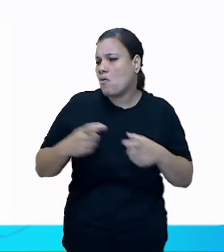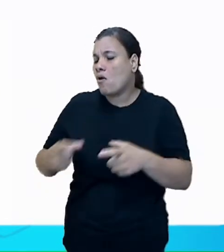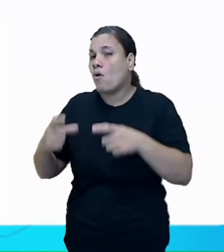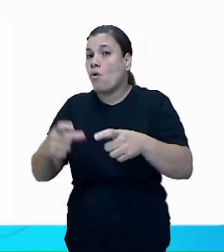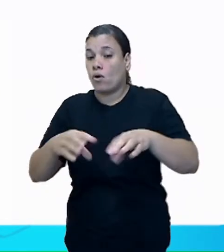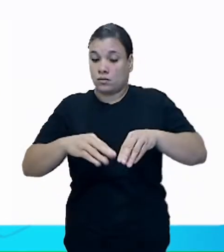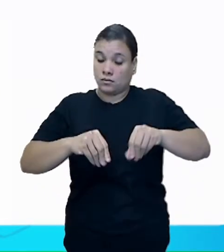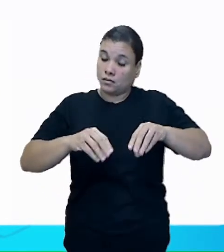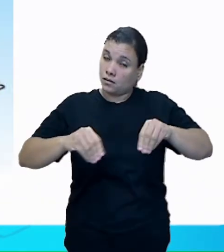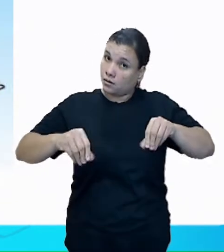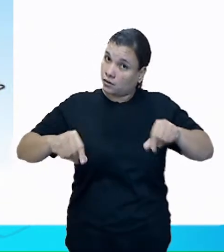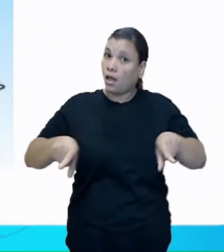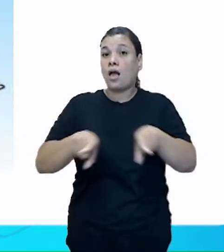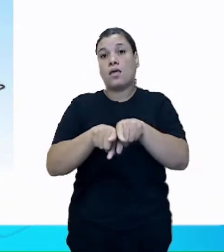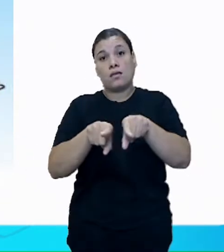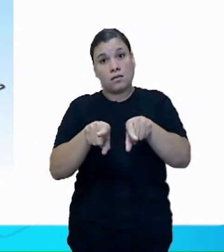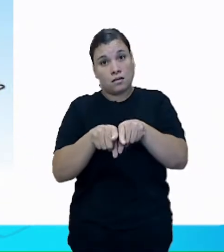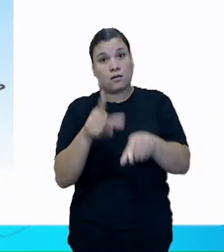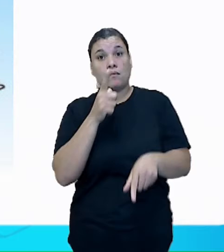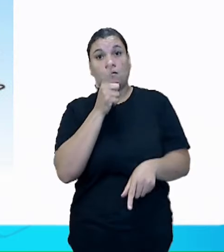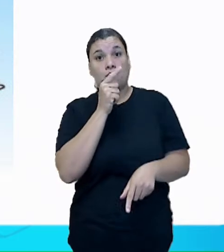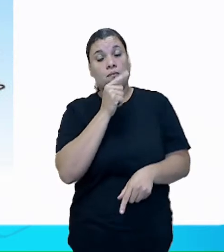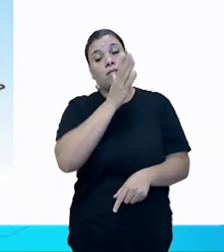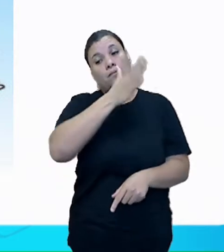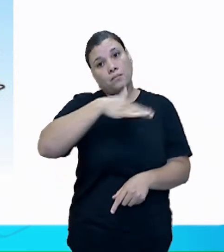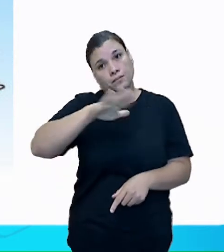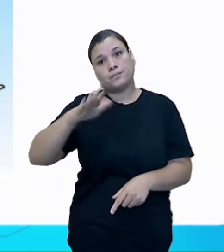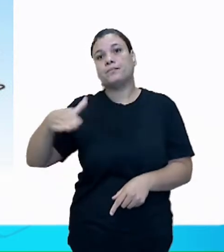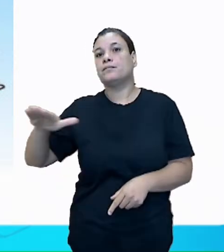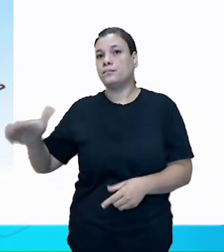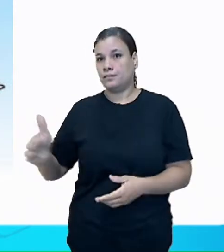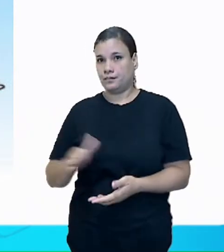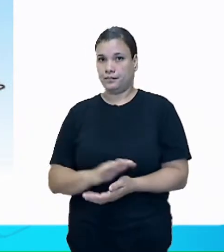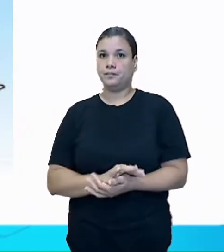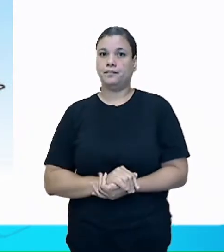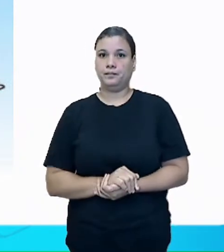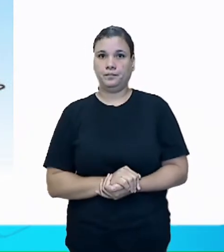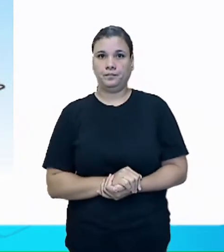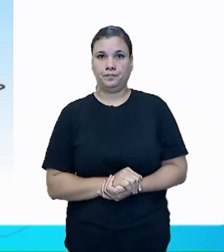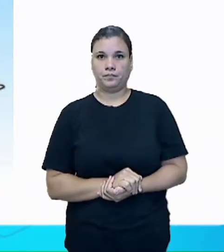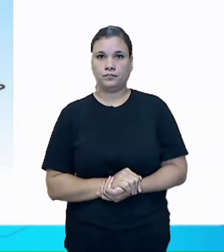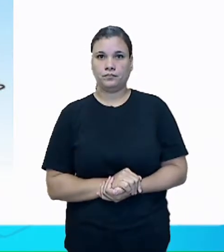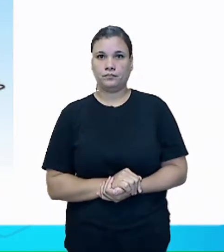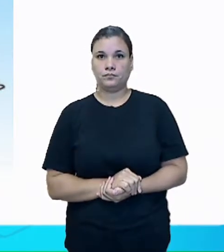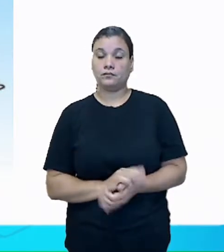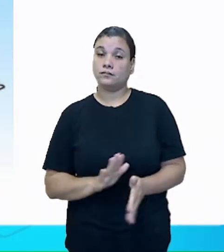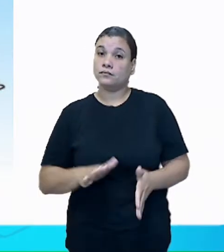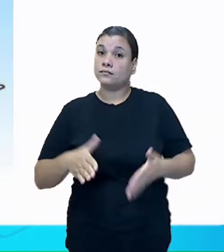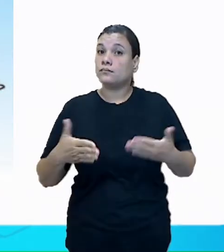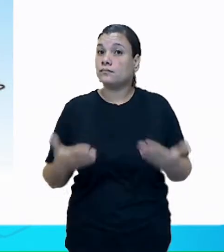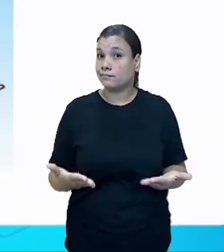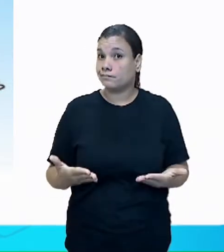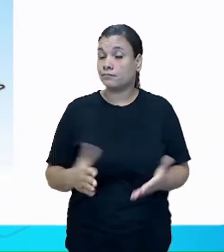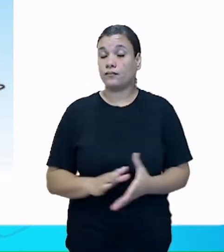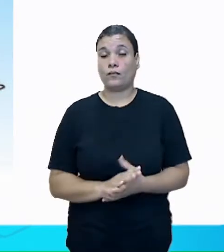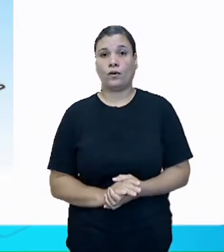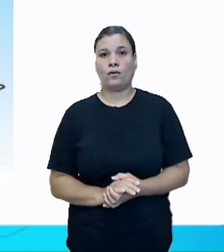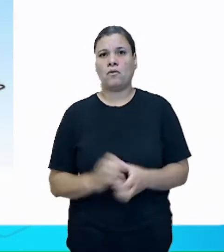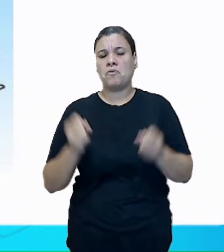ambiente aquático. Bom, nós dissemos então que eles possuem